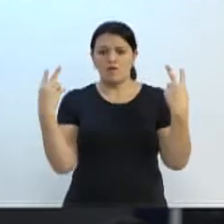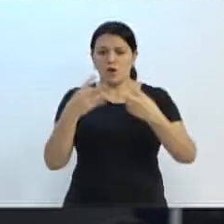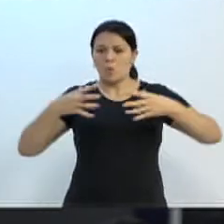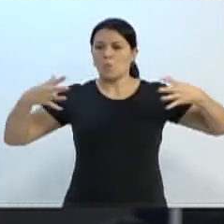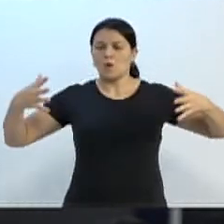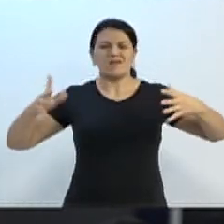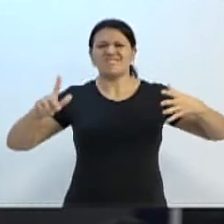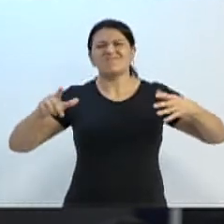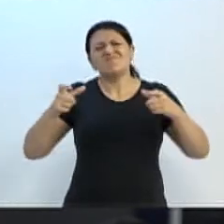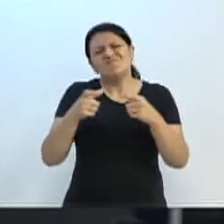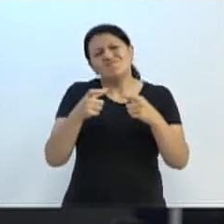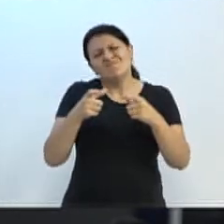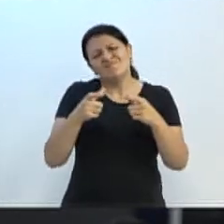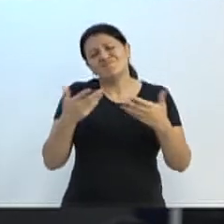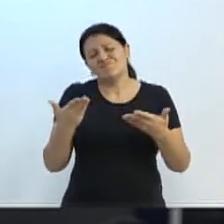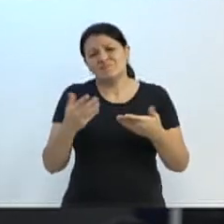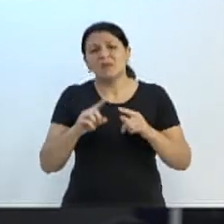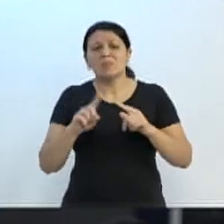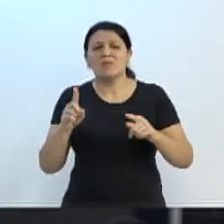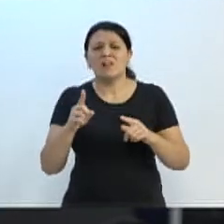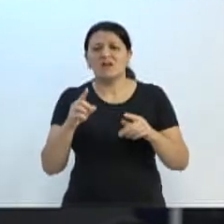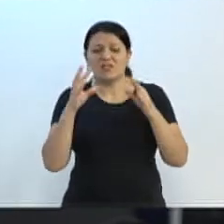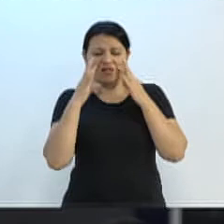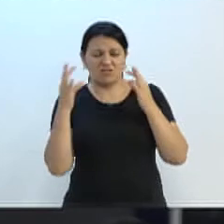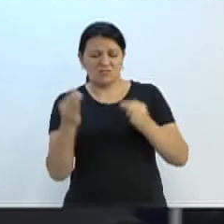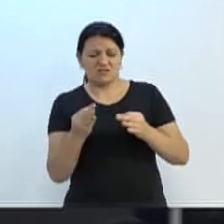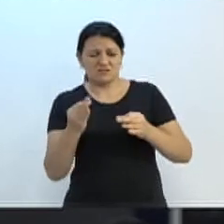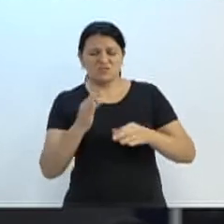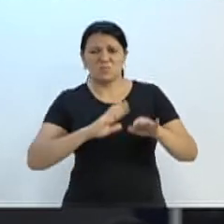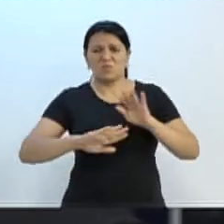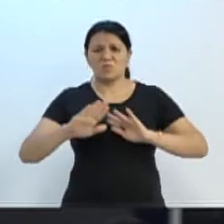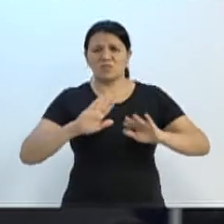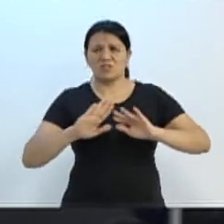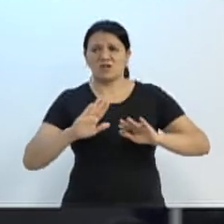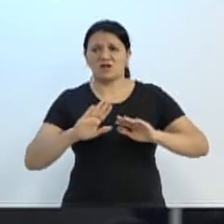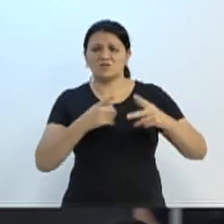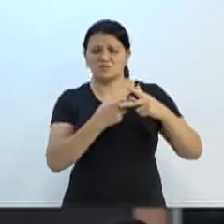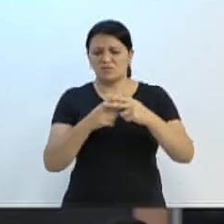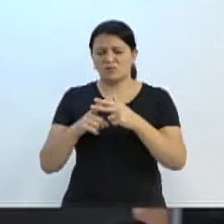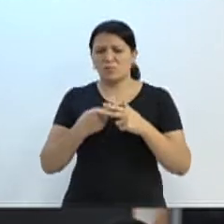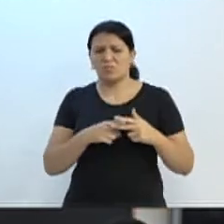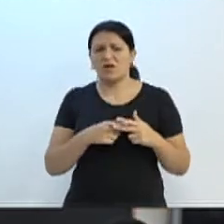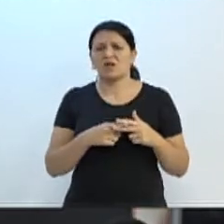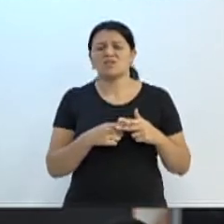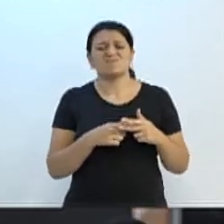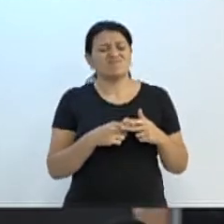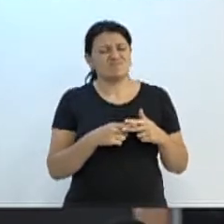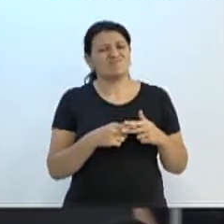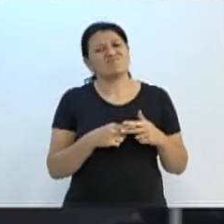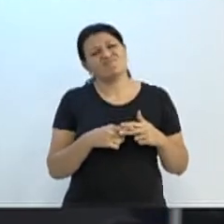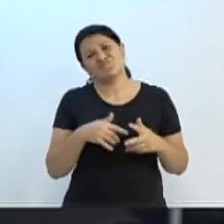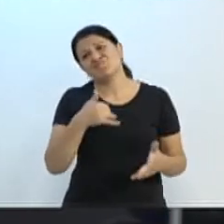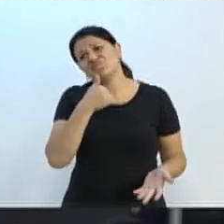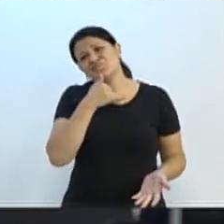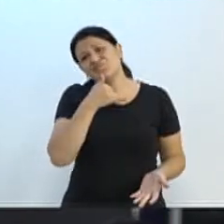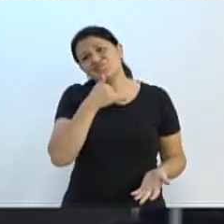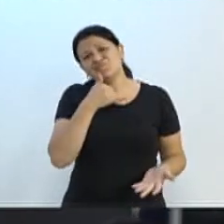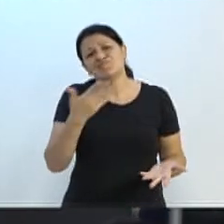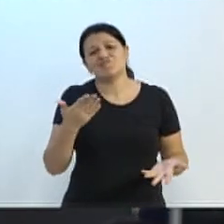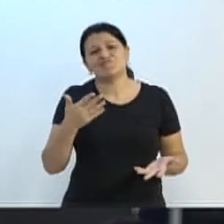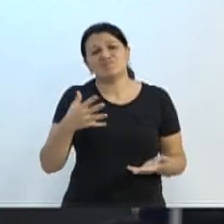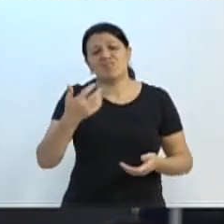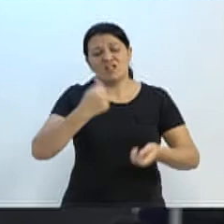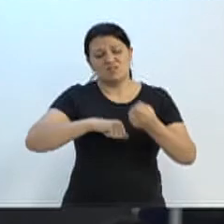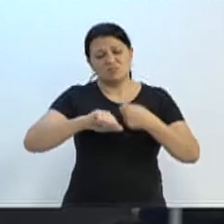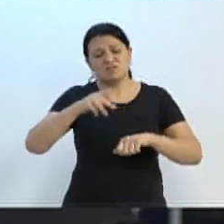única, mas infelizmente o zelo, a atenção, o cuidado na manutenção, na reforma, infelizmente por parte do poder público, da atual